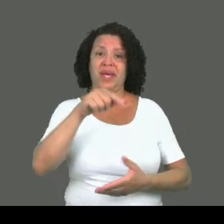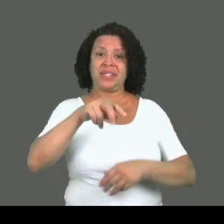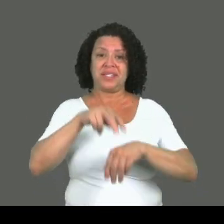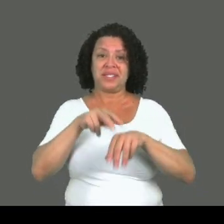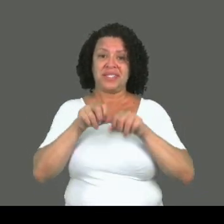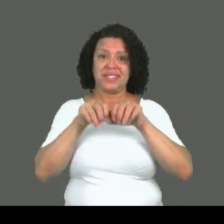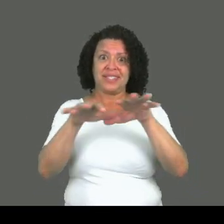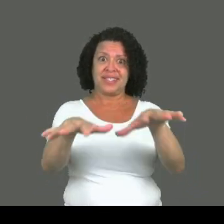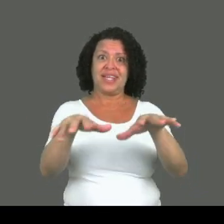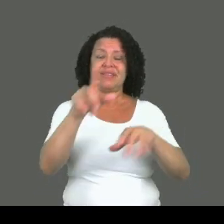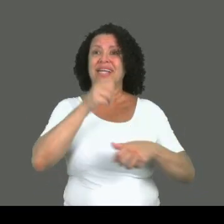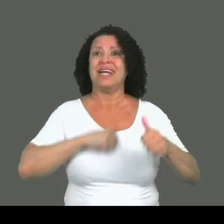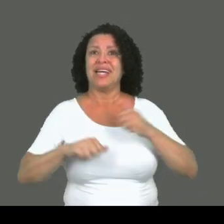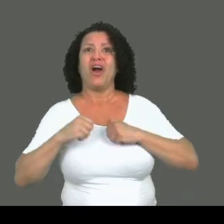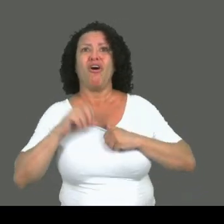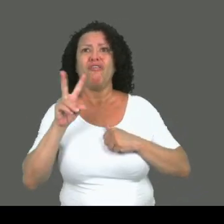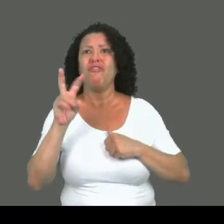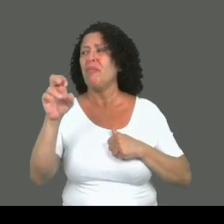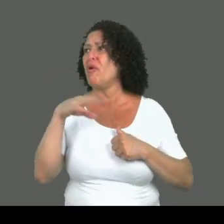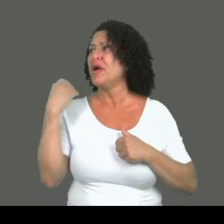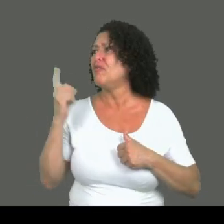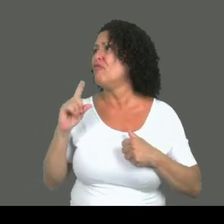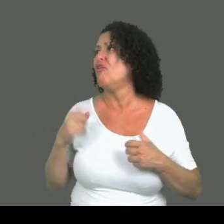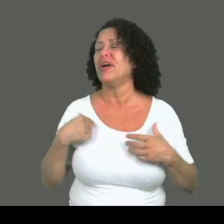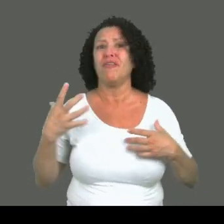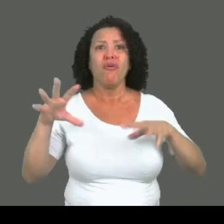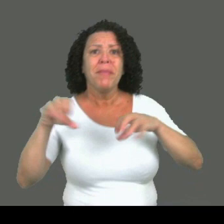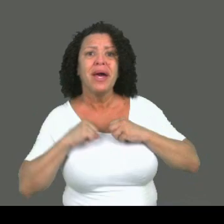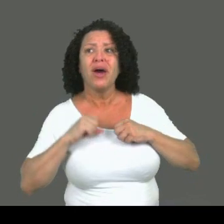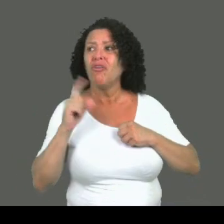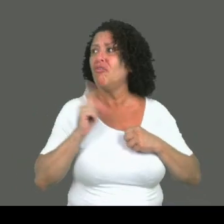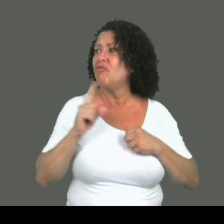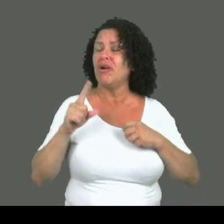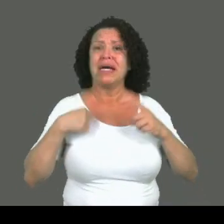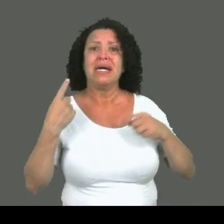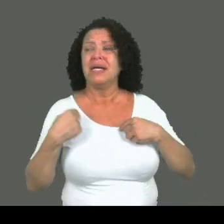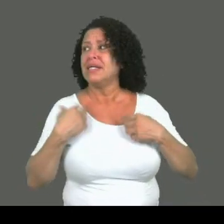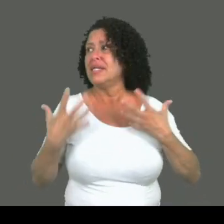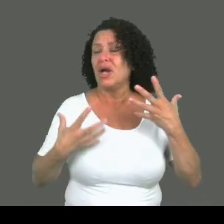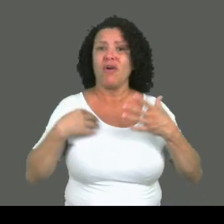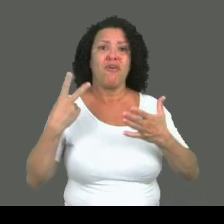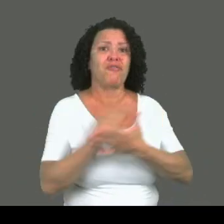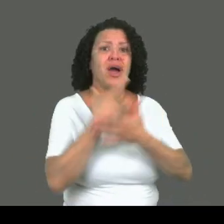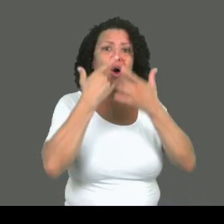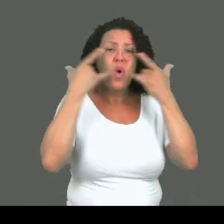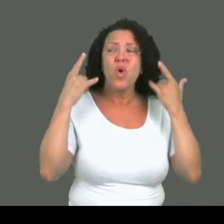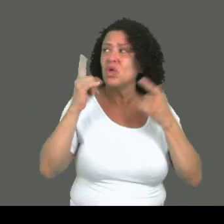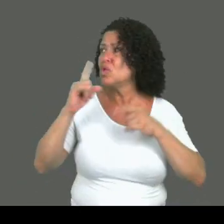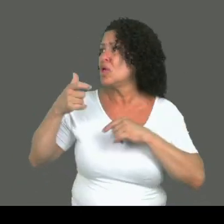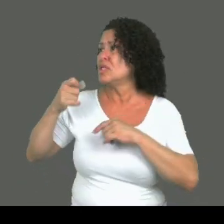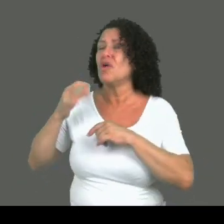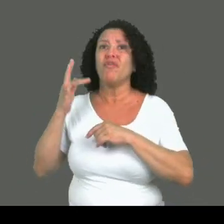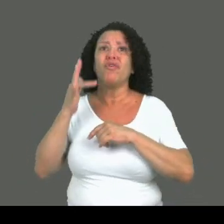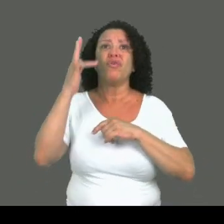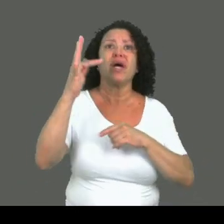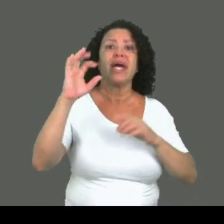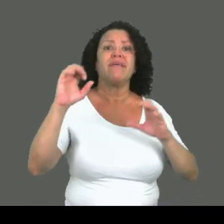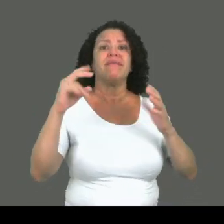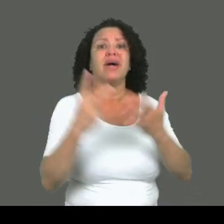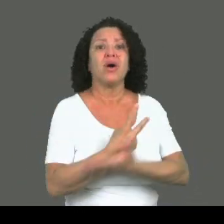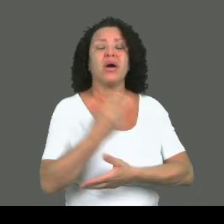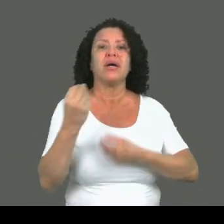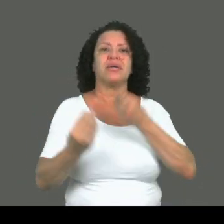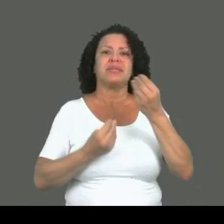período de pandemia, né, em que nos questionamos o tempo todo, né, como é que será o amanhã, quando